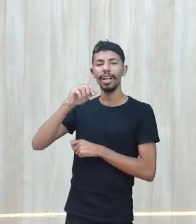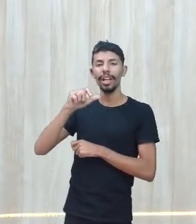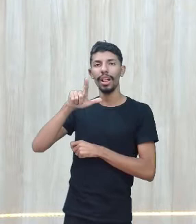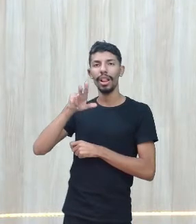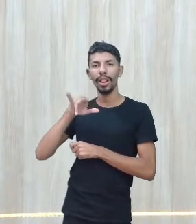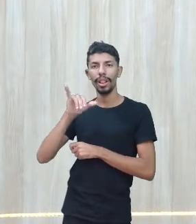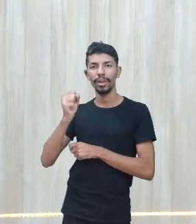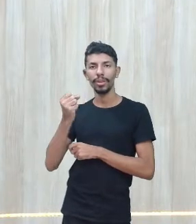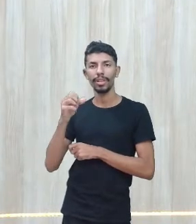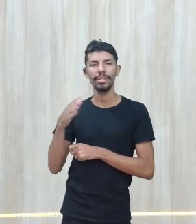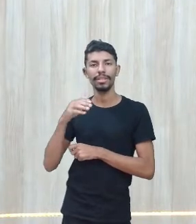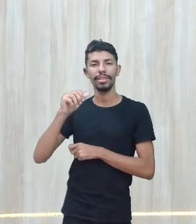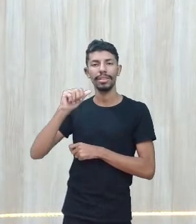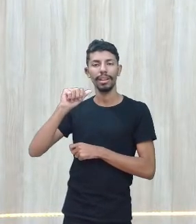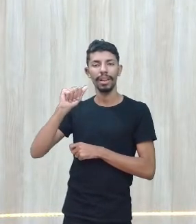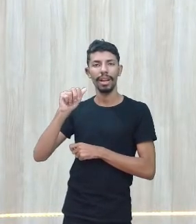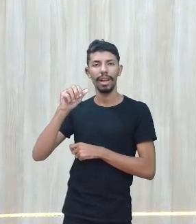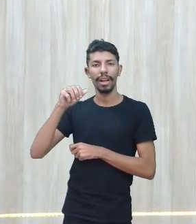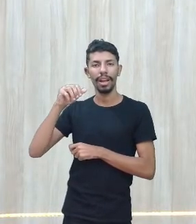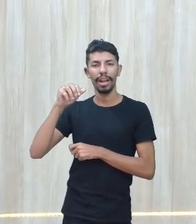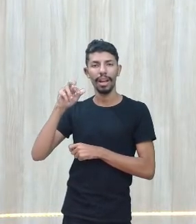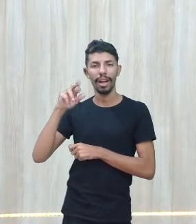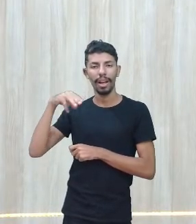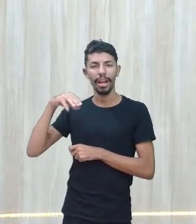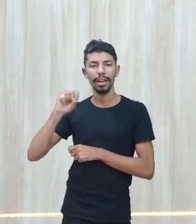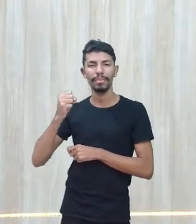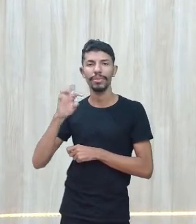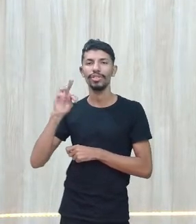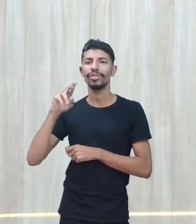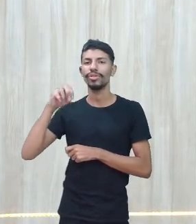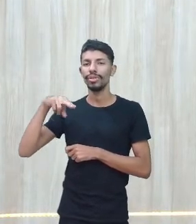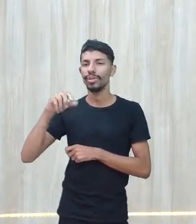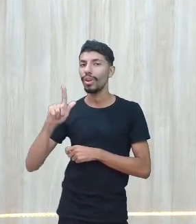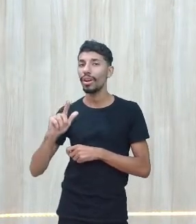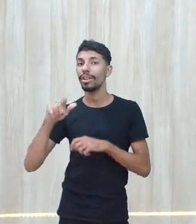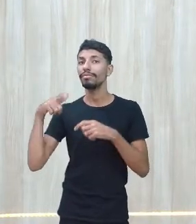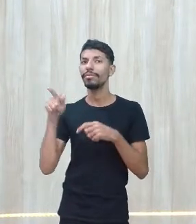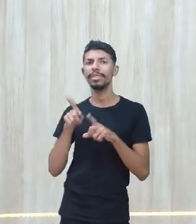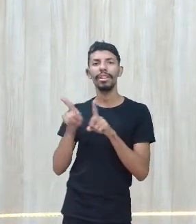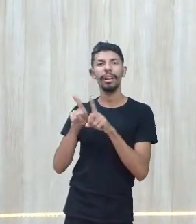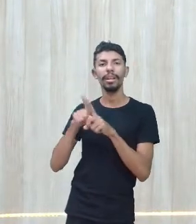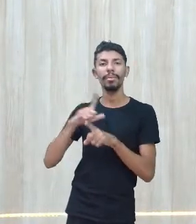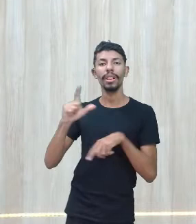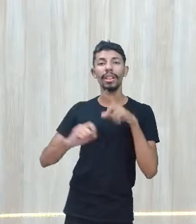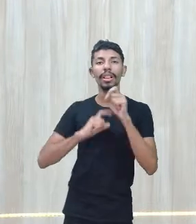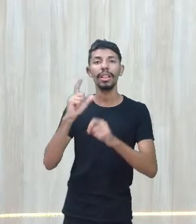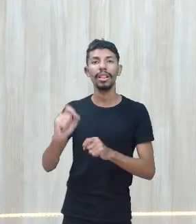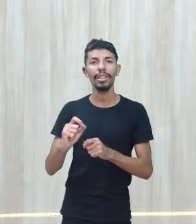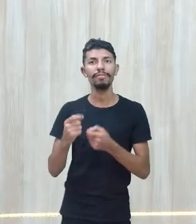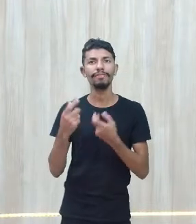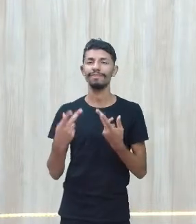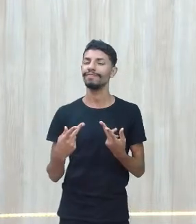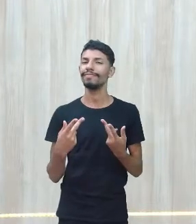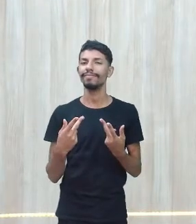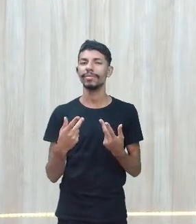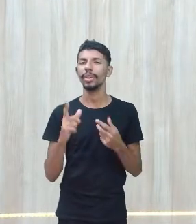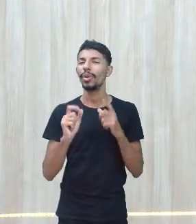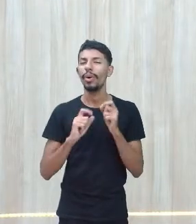vendo aí. E aí ele também passa a ter essa conotação, né? A gente vê